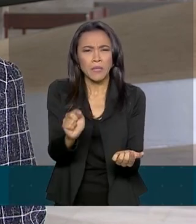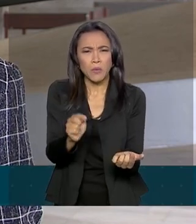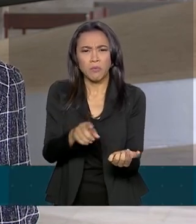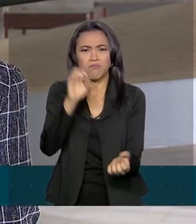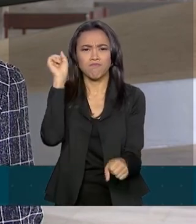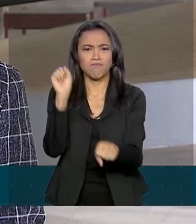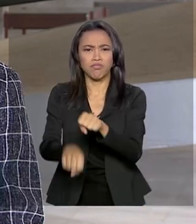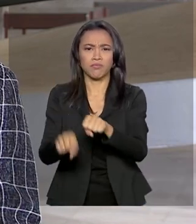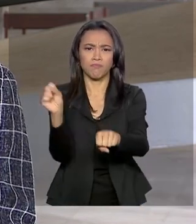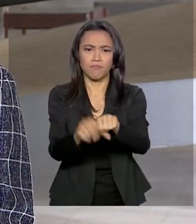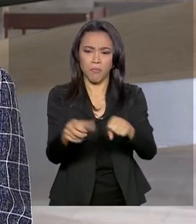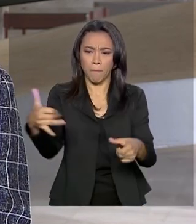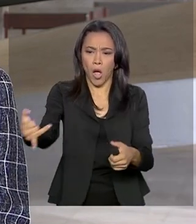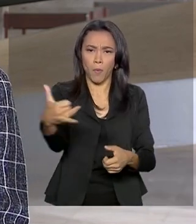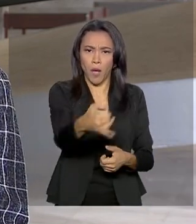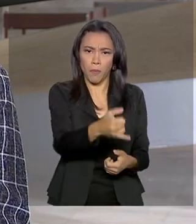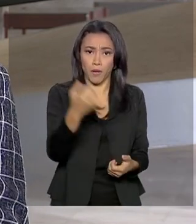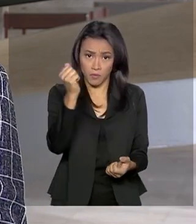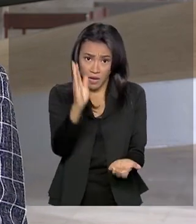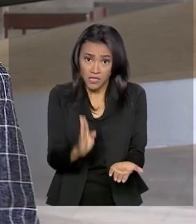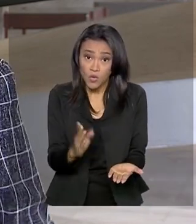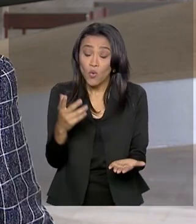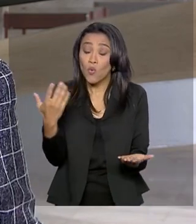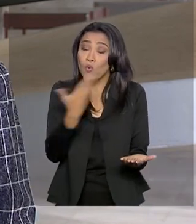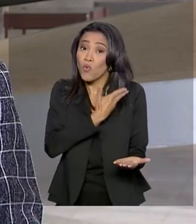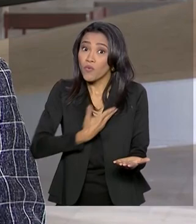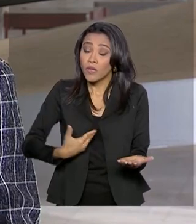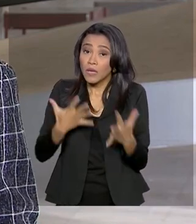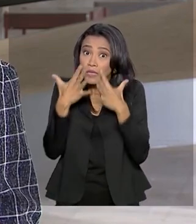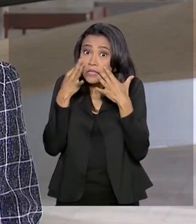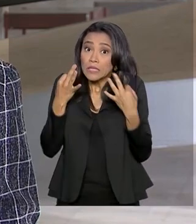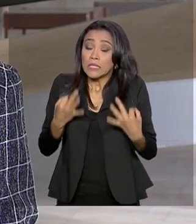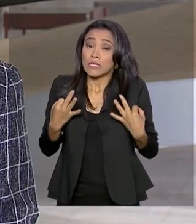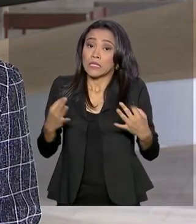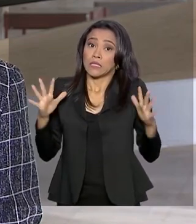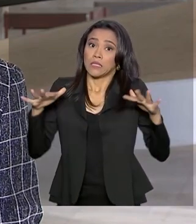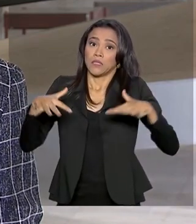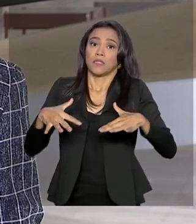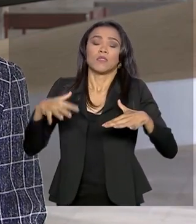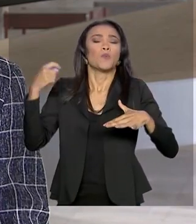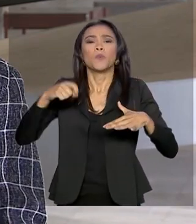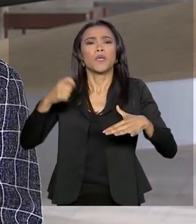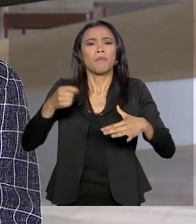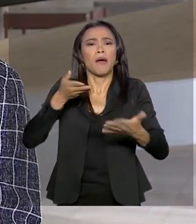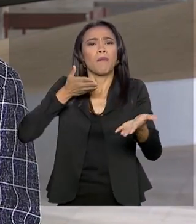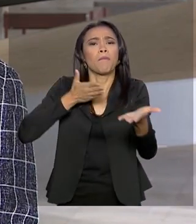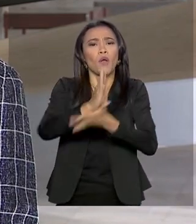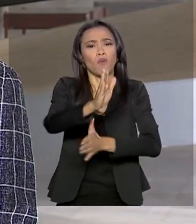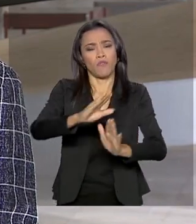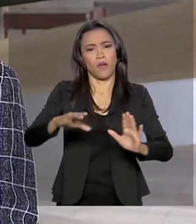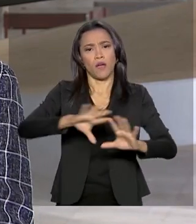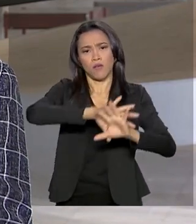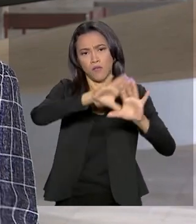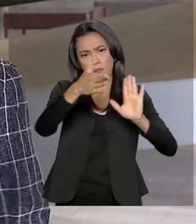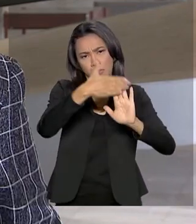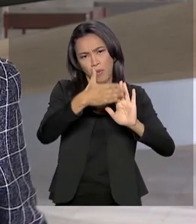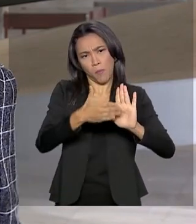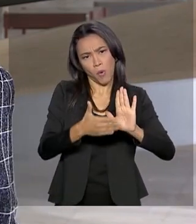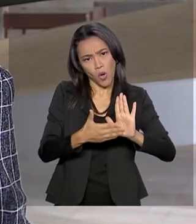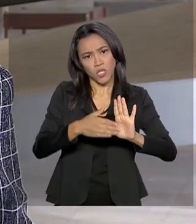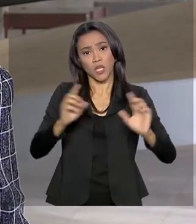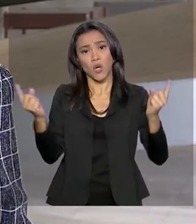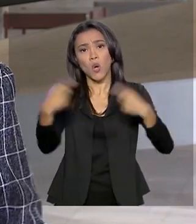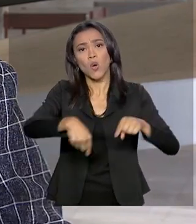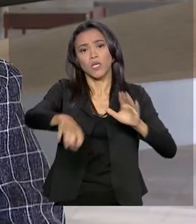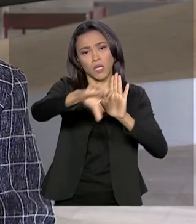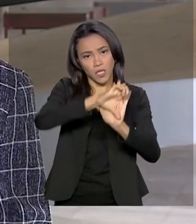governo também quer chamar a atenção para a necessidade da aprovação do pacote anticrime, que está sendo analisado pelo Congresso